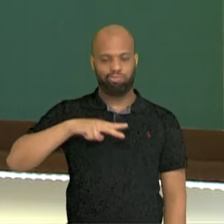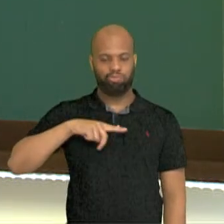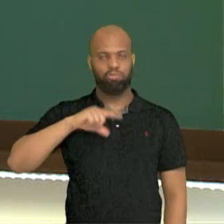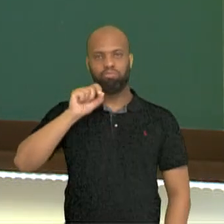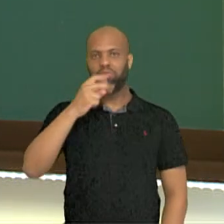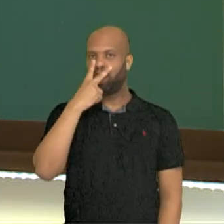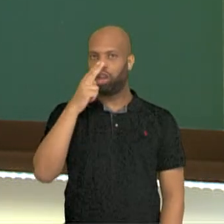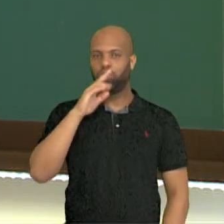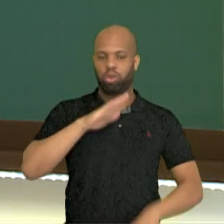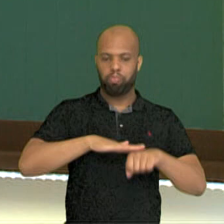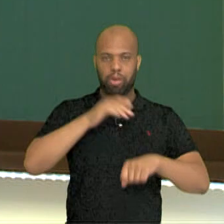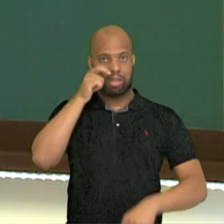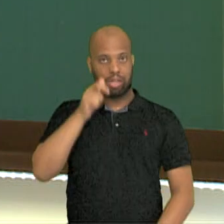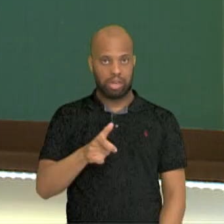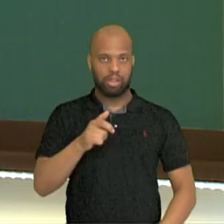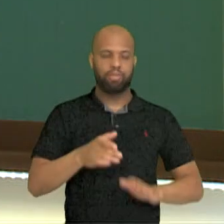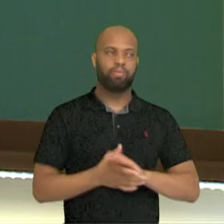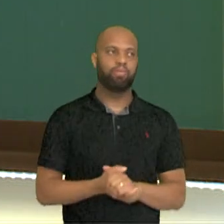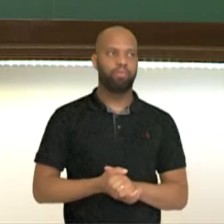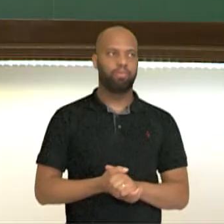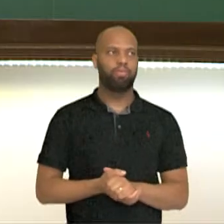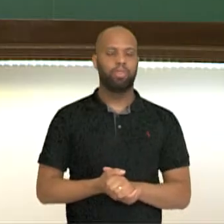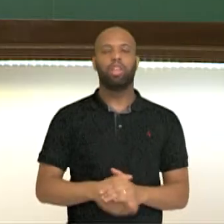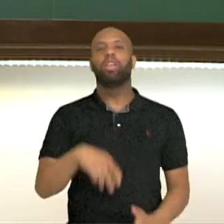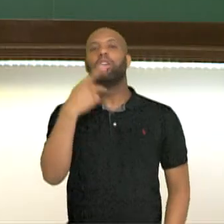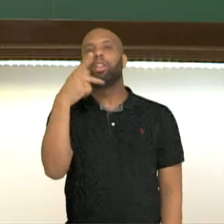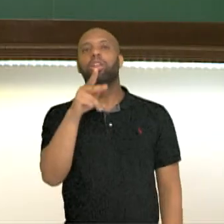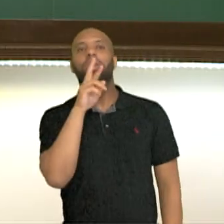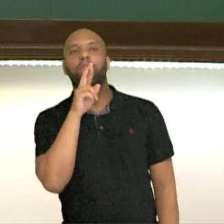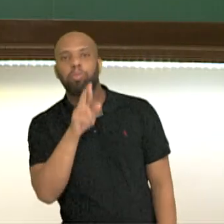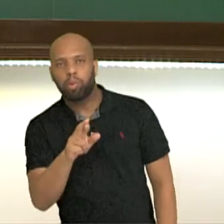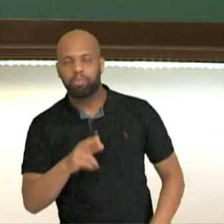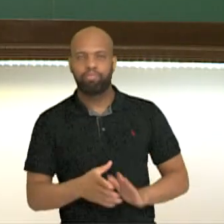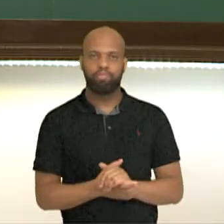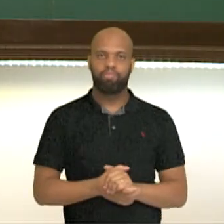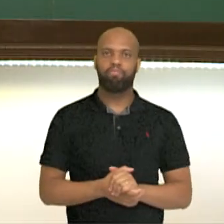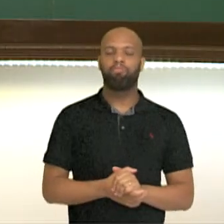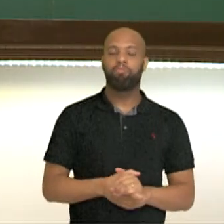você achou mais interessante. Importante, sua resposta